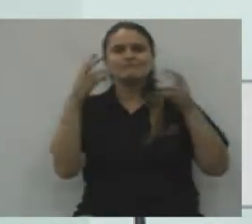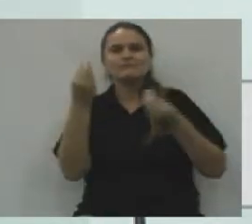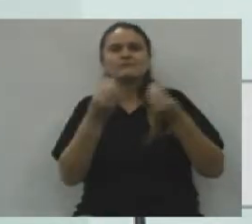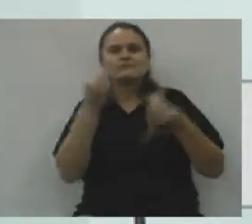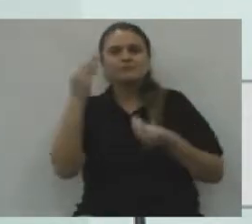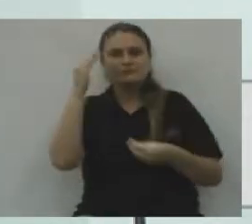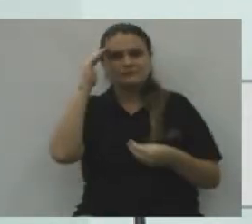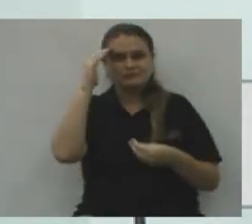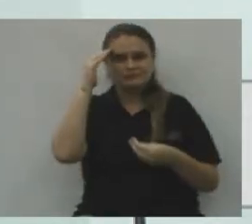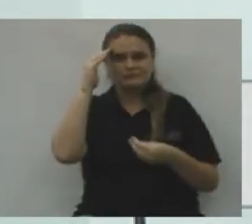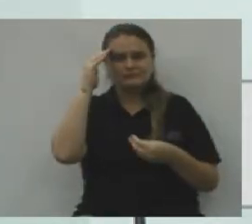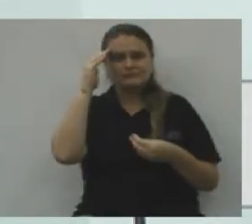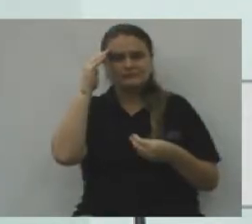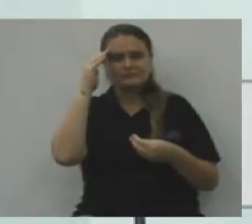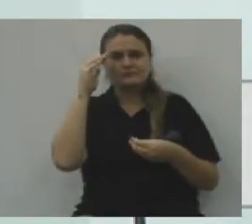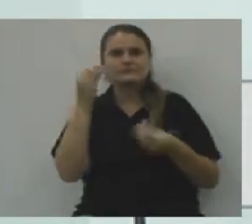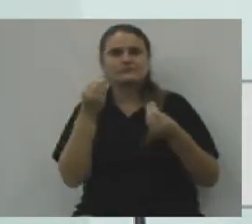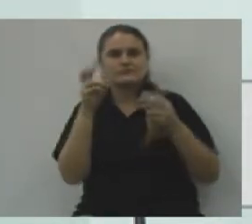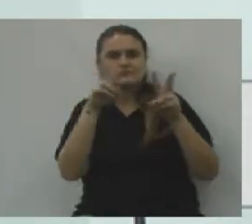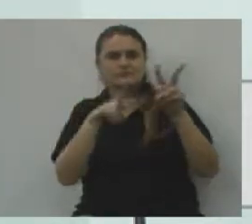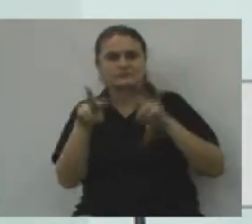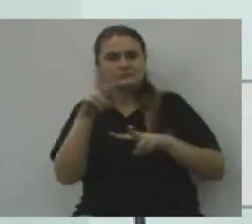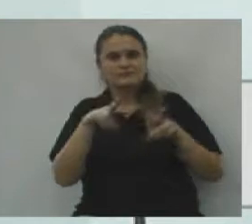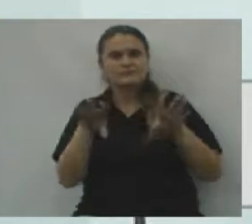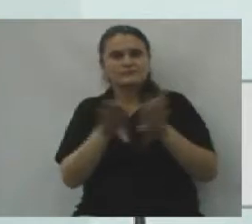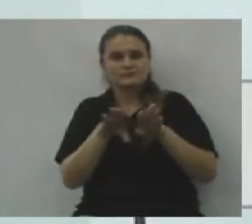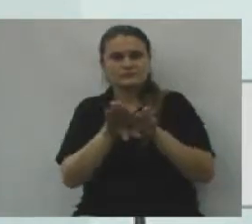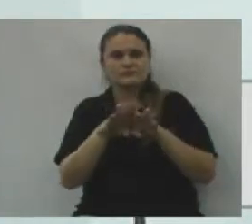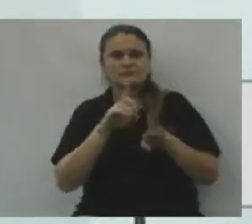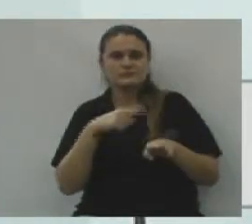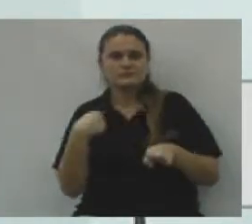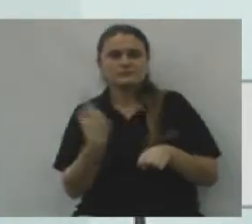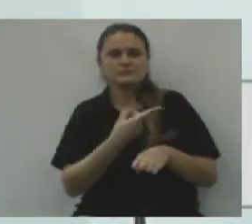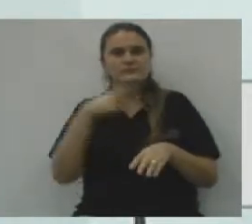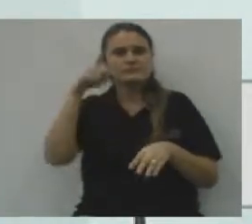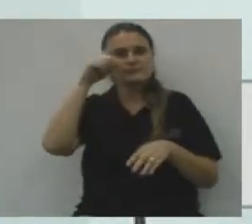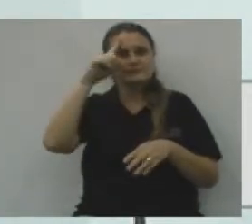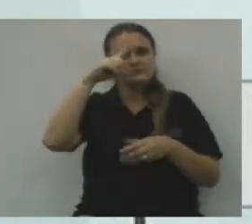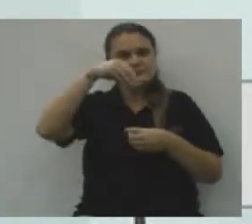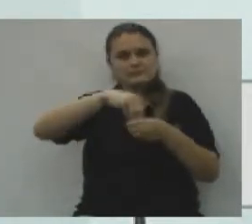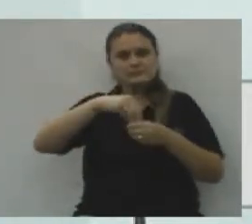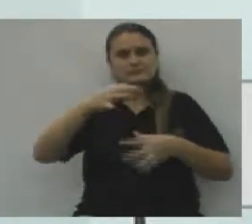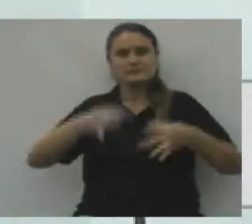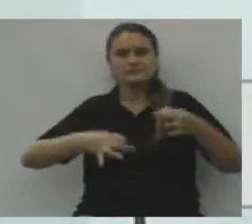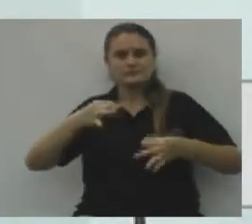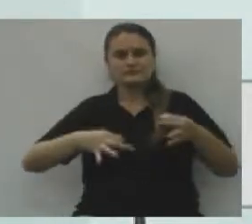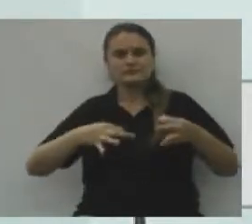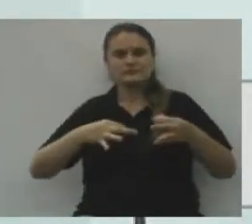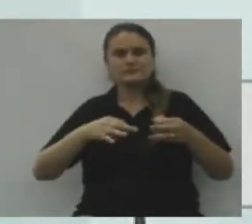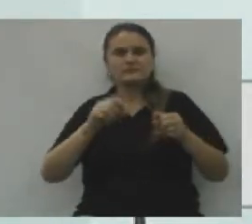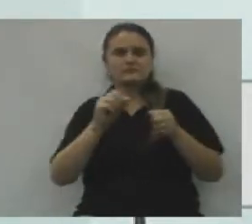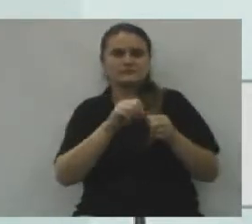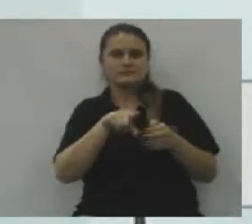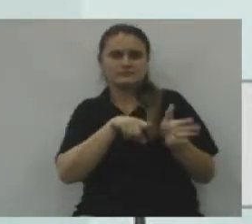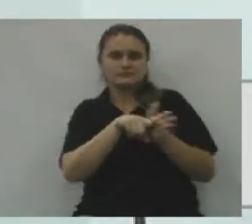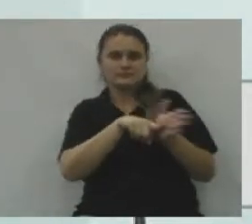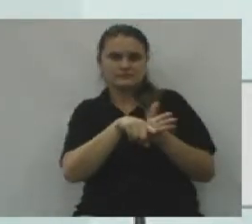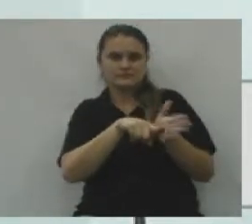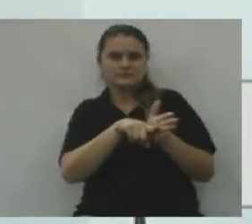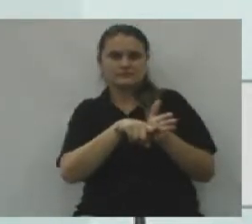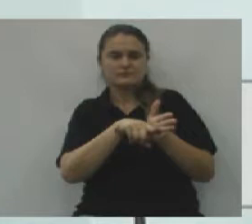reflexos mais complexos, que são verificados também por nós no cotidiano forense. Essa pesquisa que o Dr.